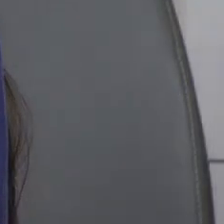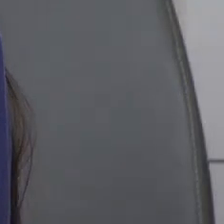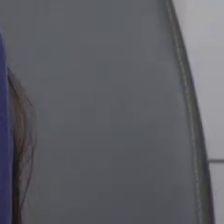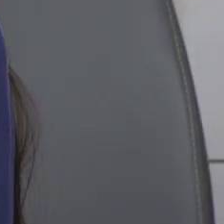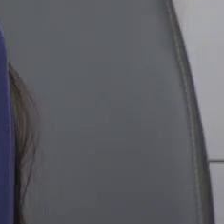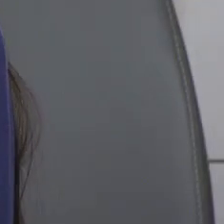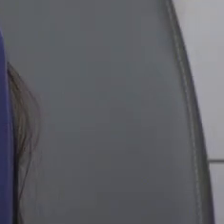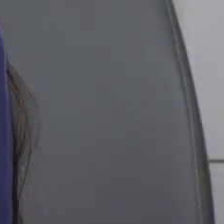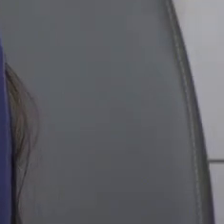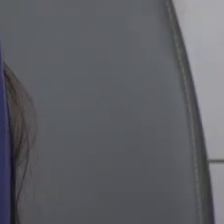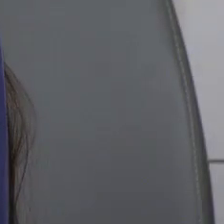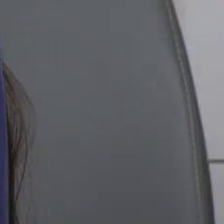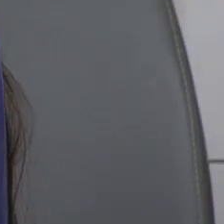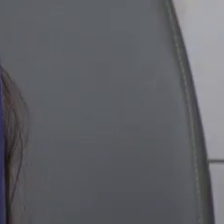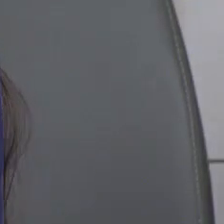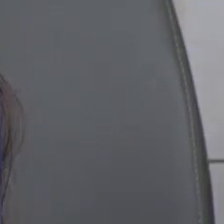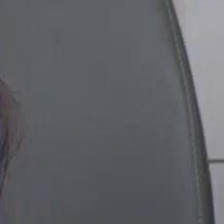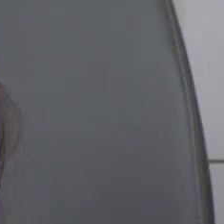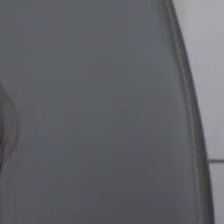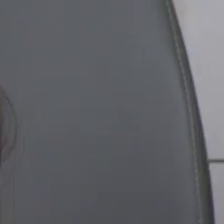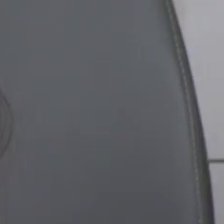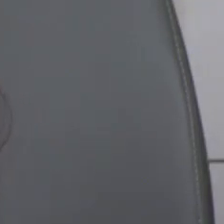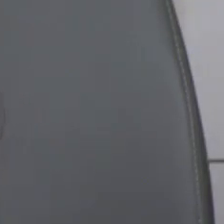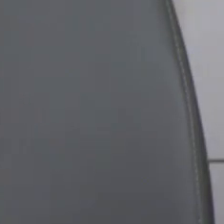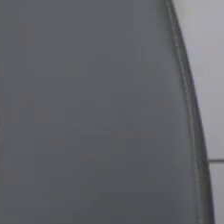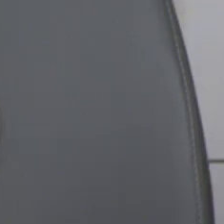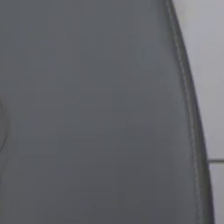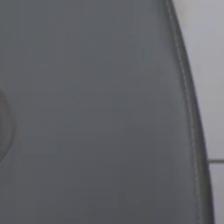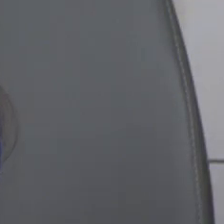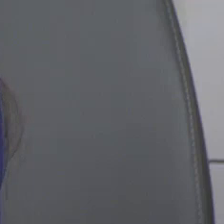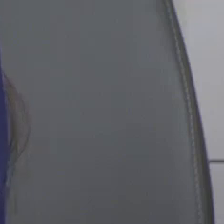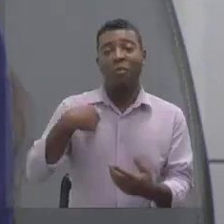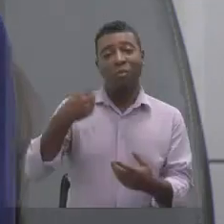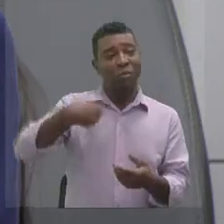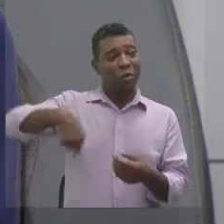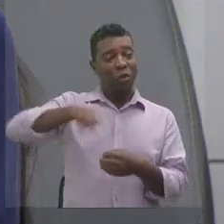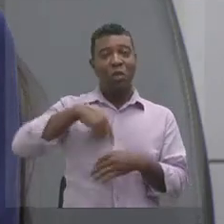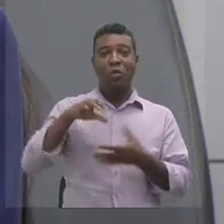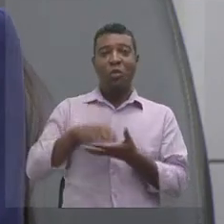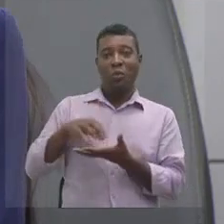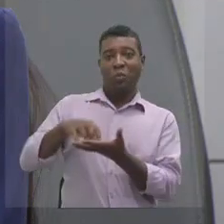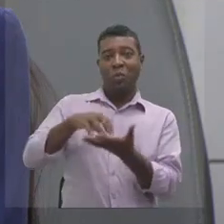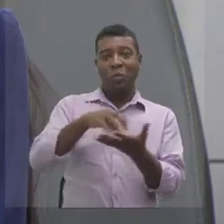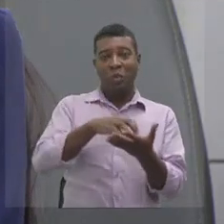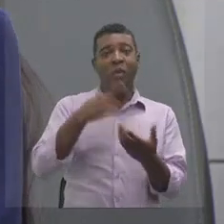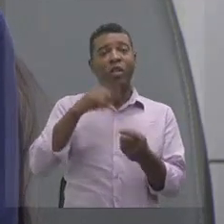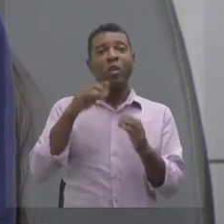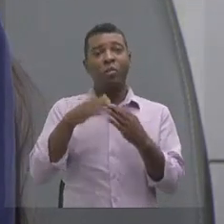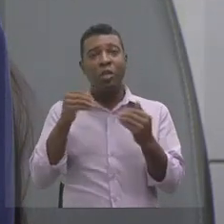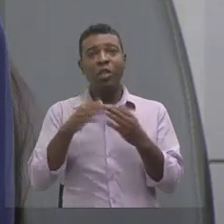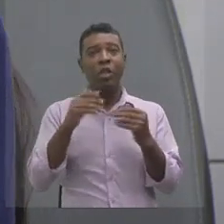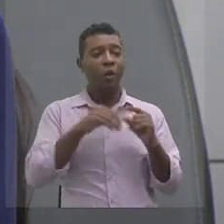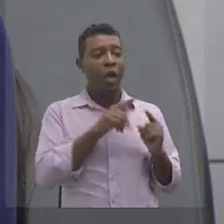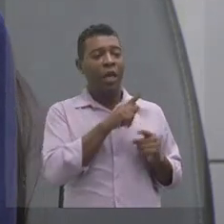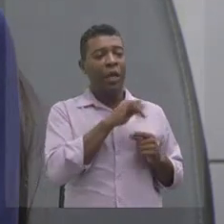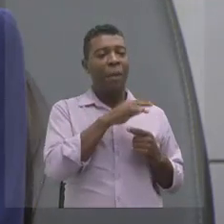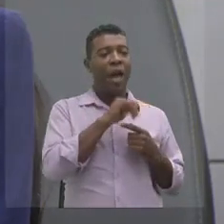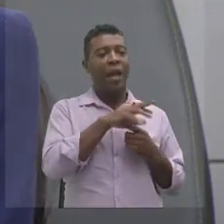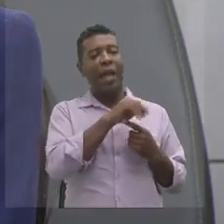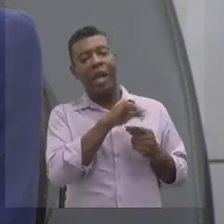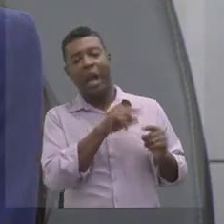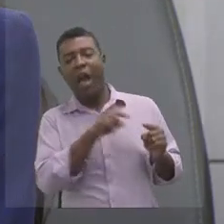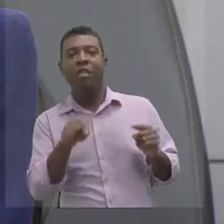presença dos nossos representantes dos nossos lideranças locais falamos da MG 737 que liga guimarânia a Cruzeiro da Fortaleza